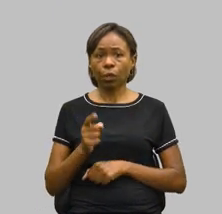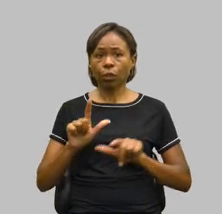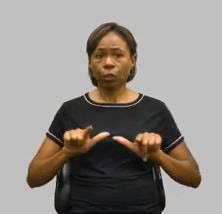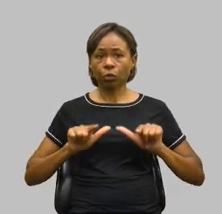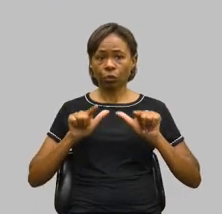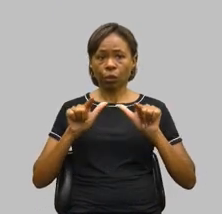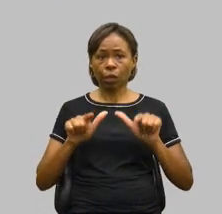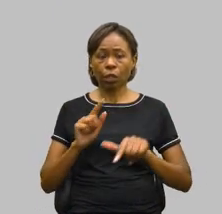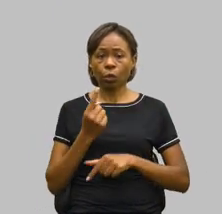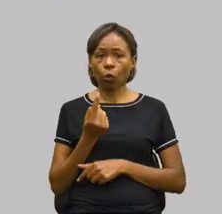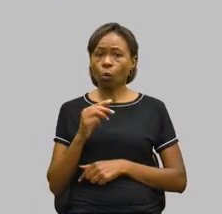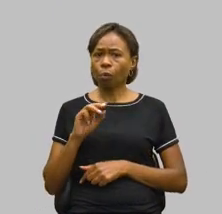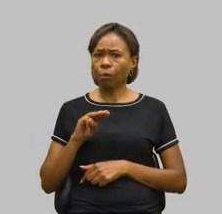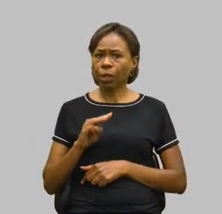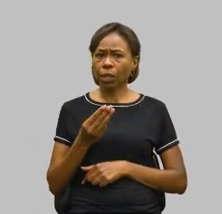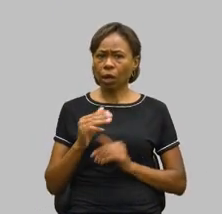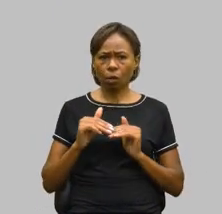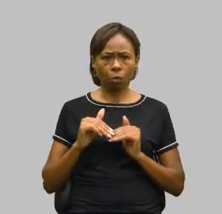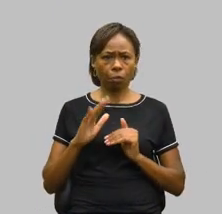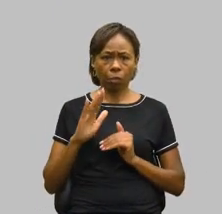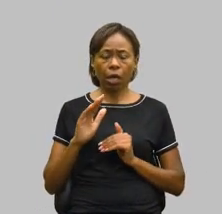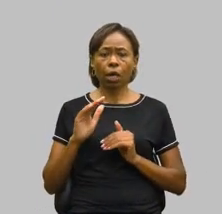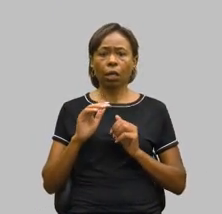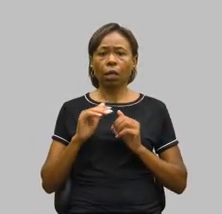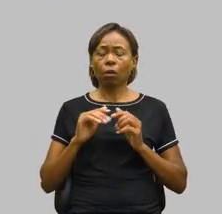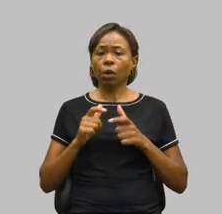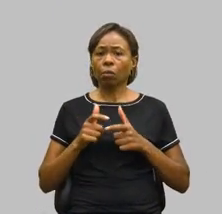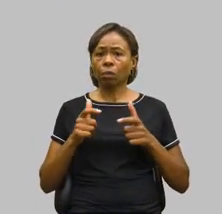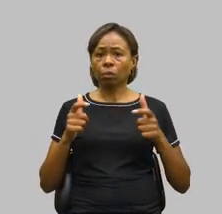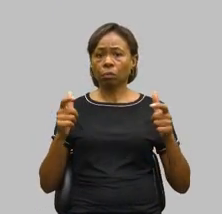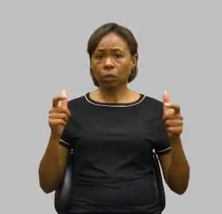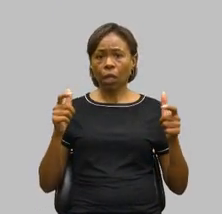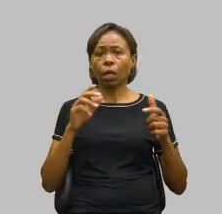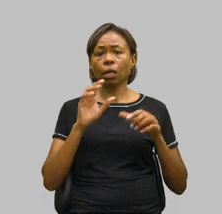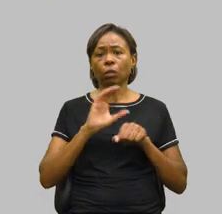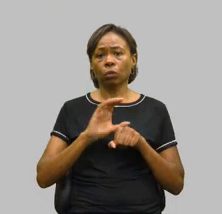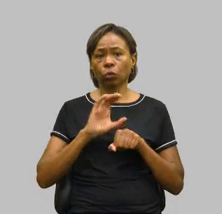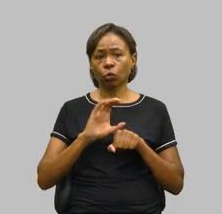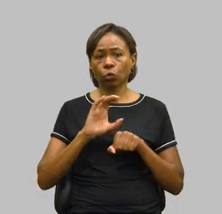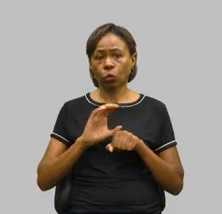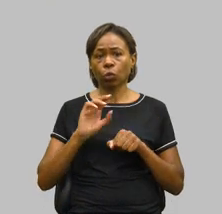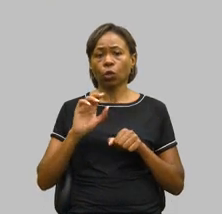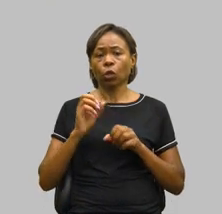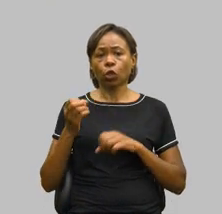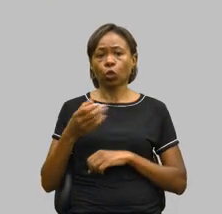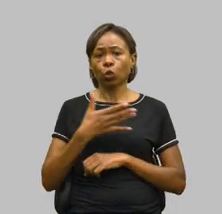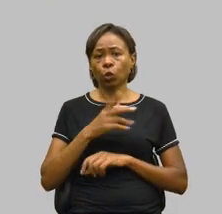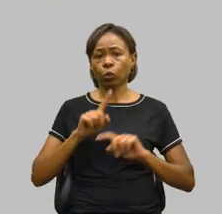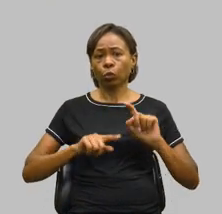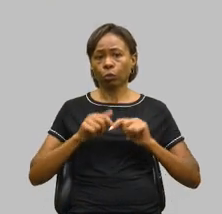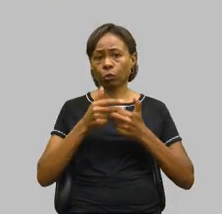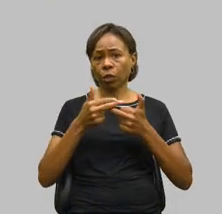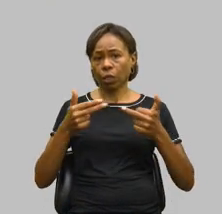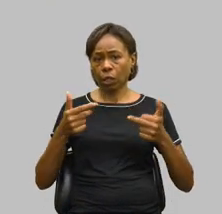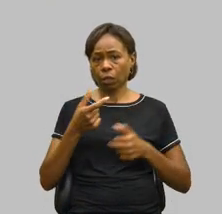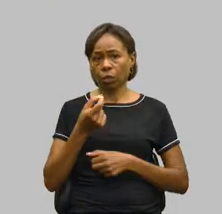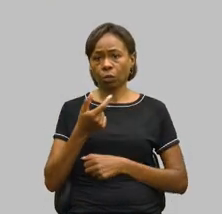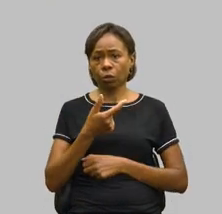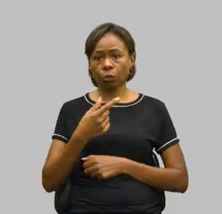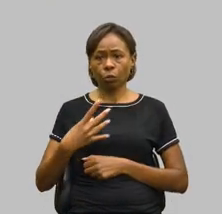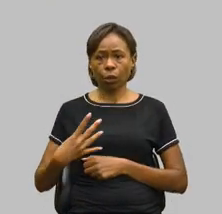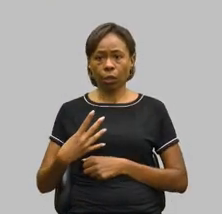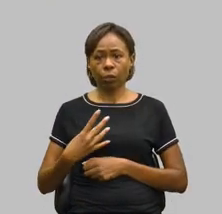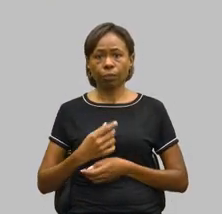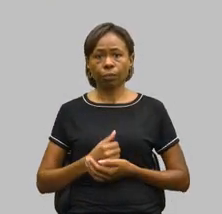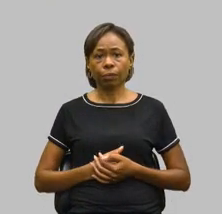emitidos e mais de 1 milhão previsto para ampliação do catálogo desses cursos e atualização dos materiais ainda nesse ano de